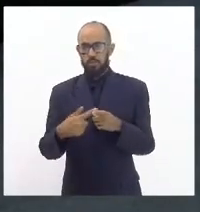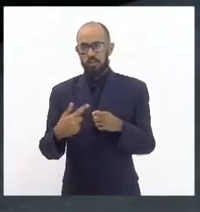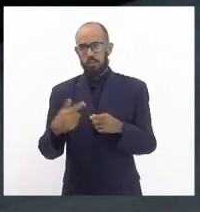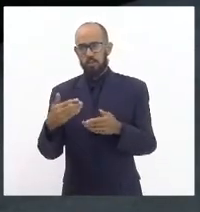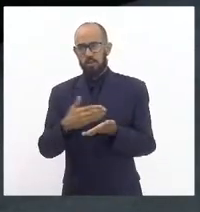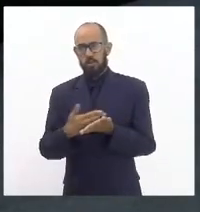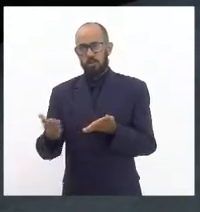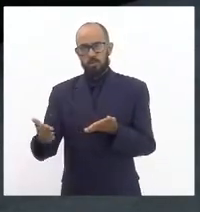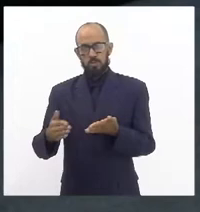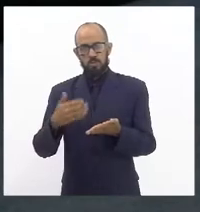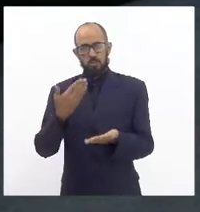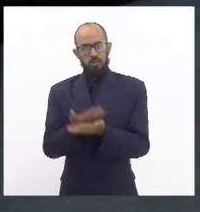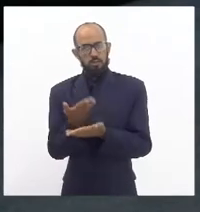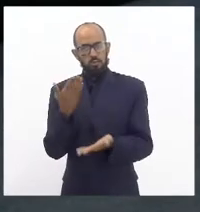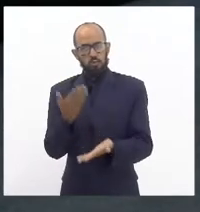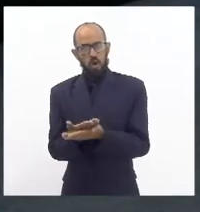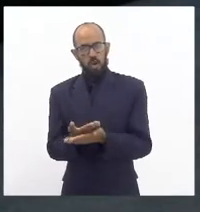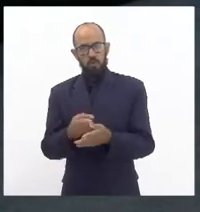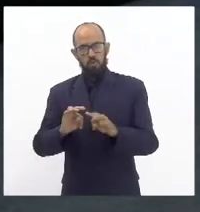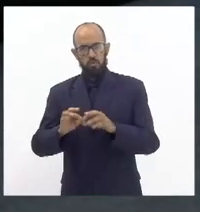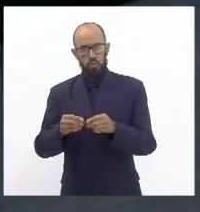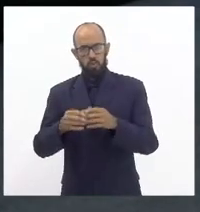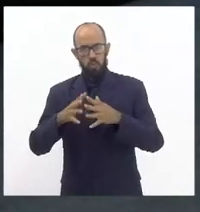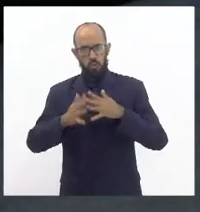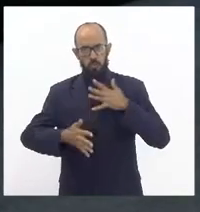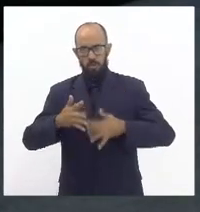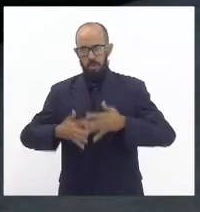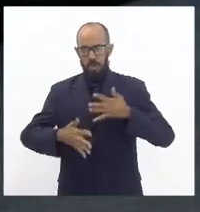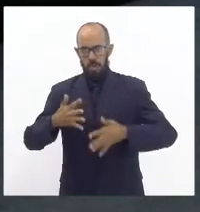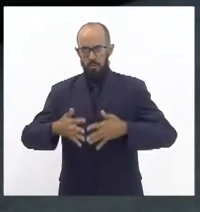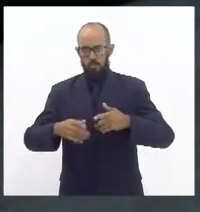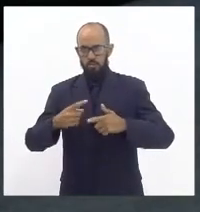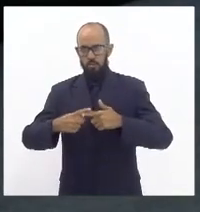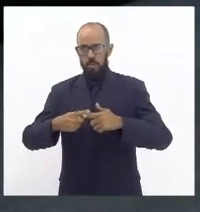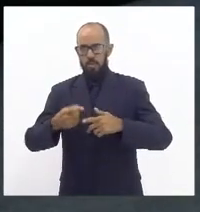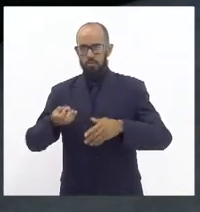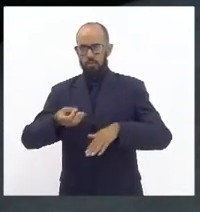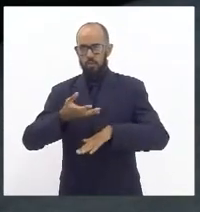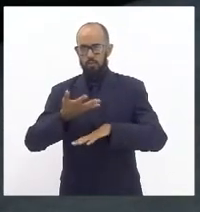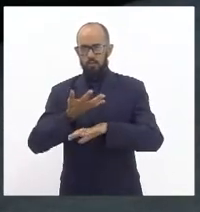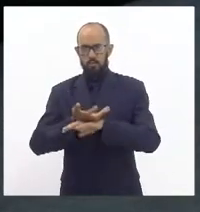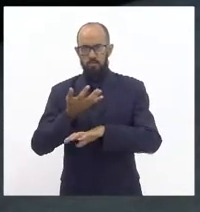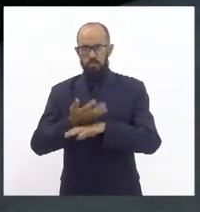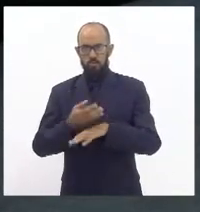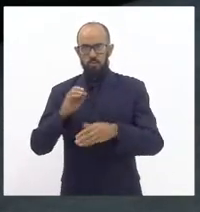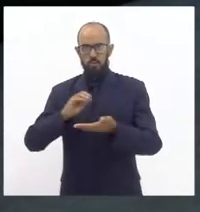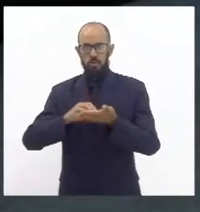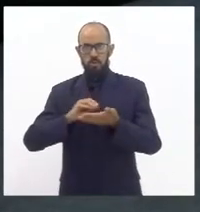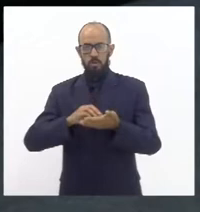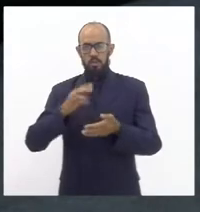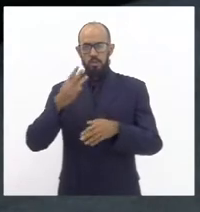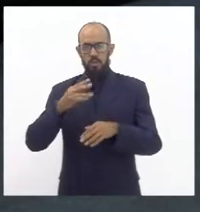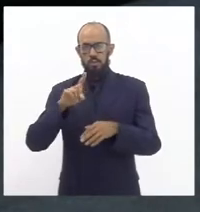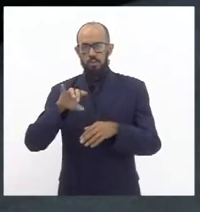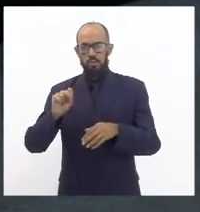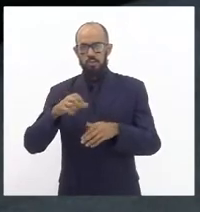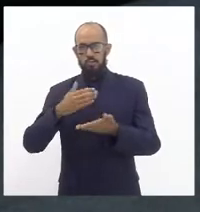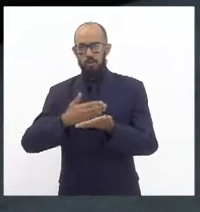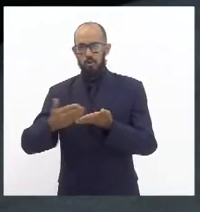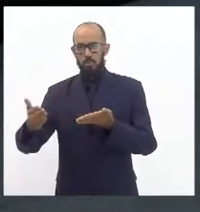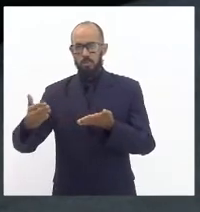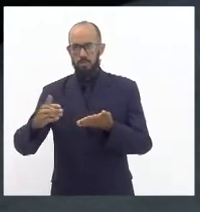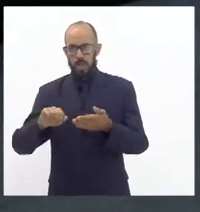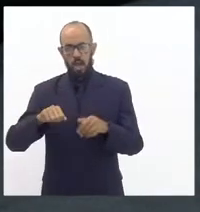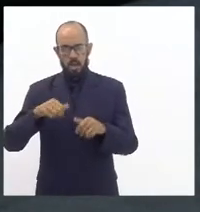letivo com as escolas que a óticas porque as novas disciplinas só chegaram nas escolas Faltando 3 dias úteis para começar a aula